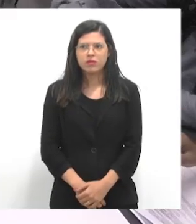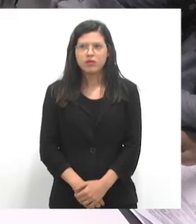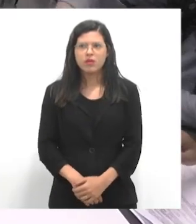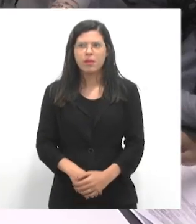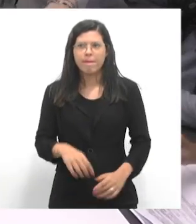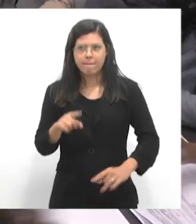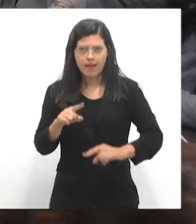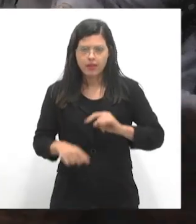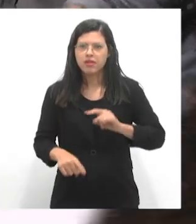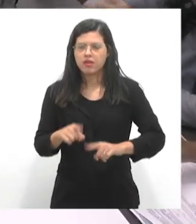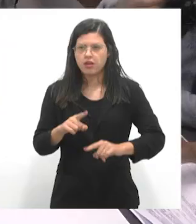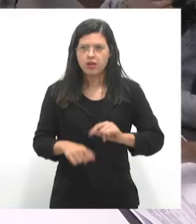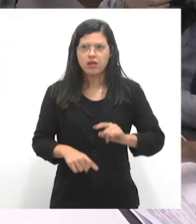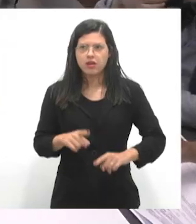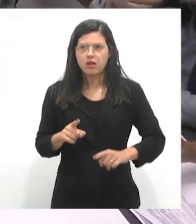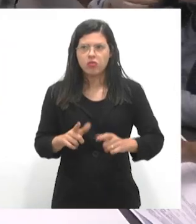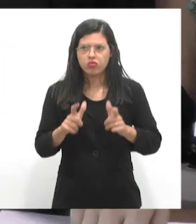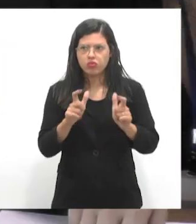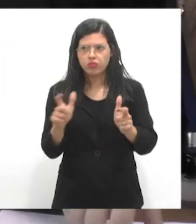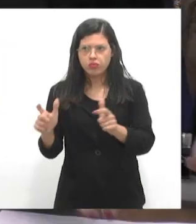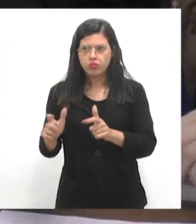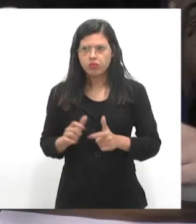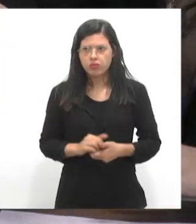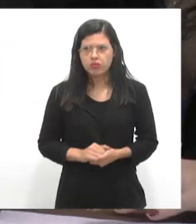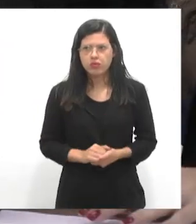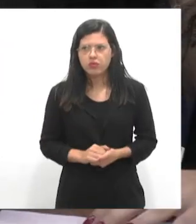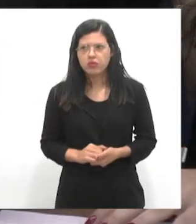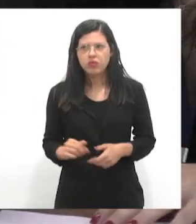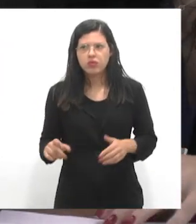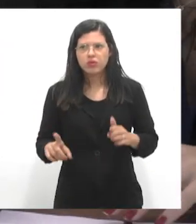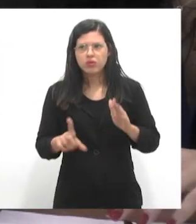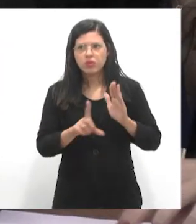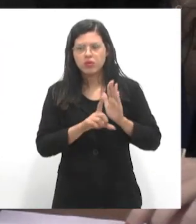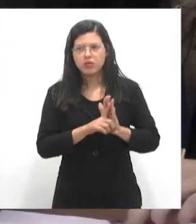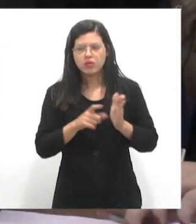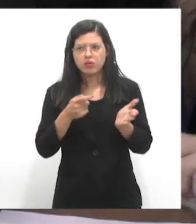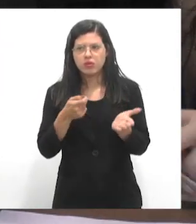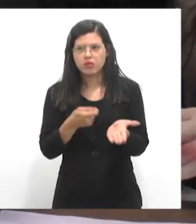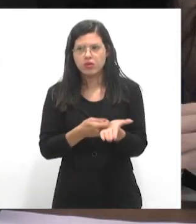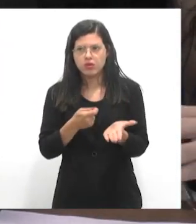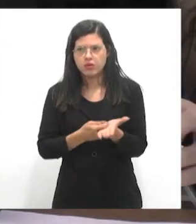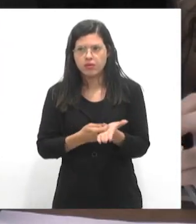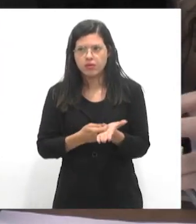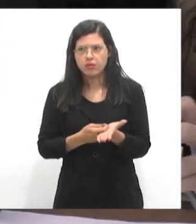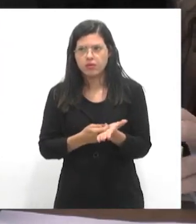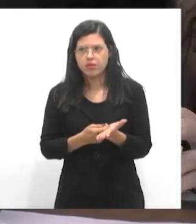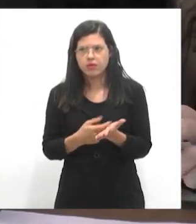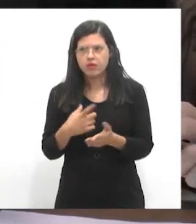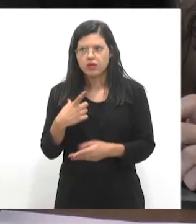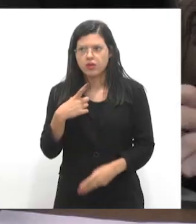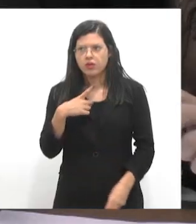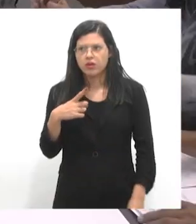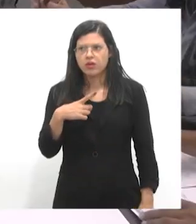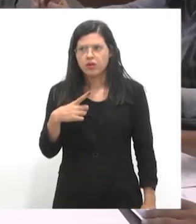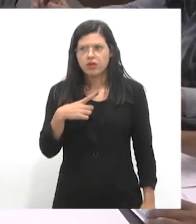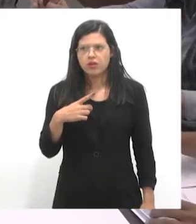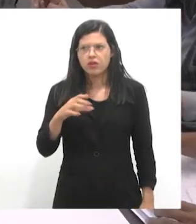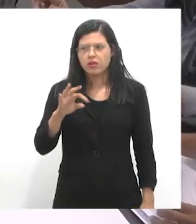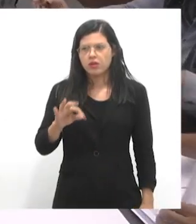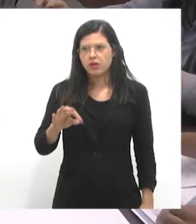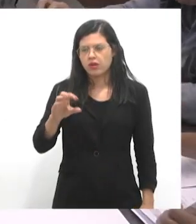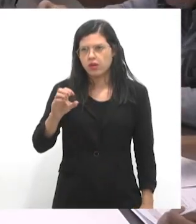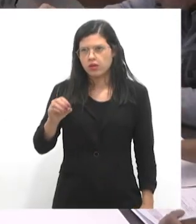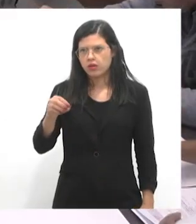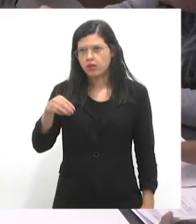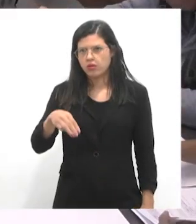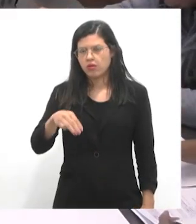material é espaço físico. E a legislação impõe que há tombamento prévio. Na